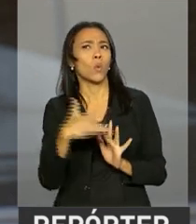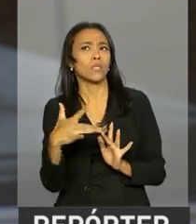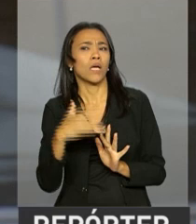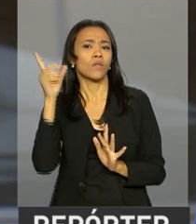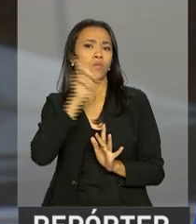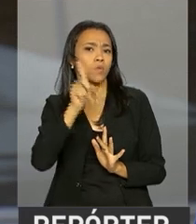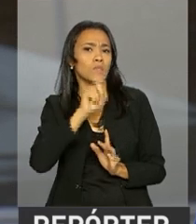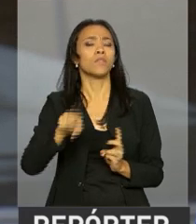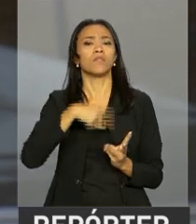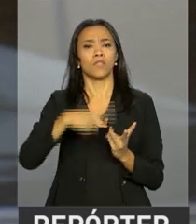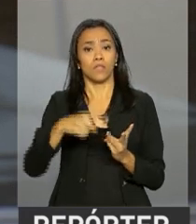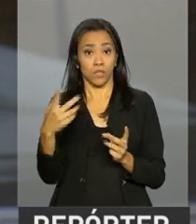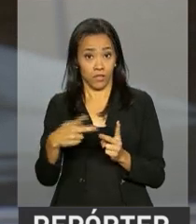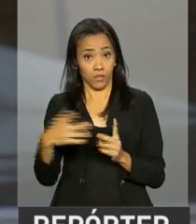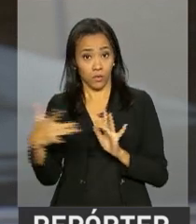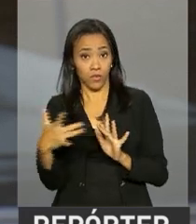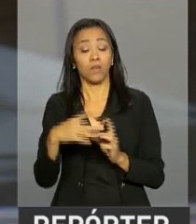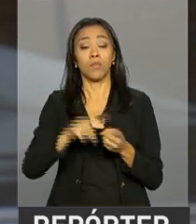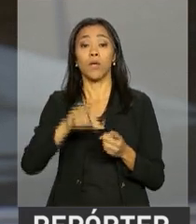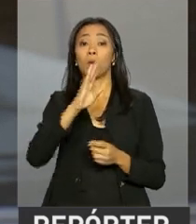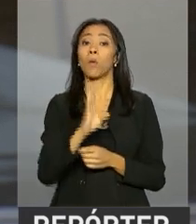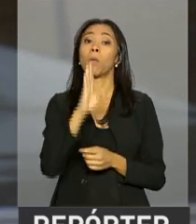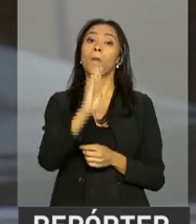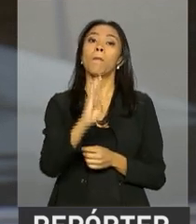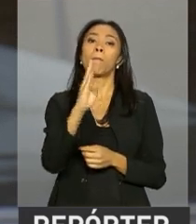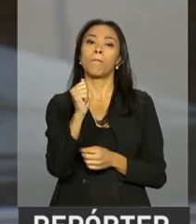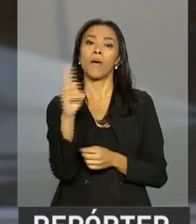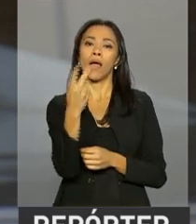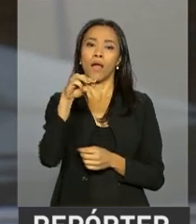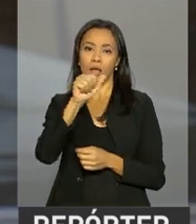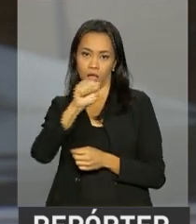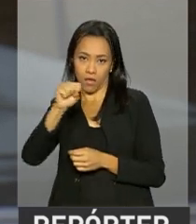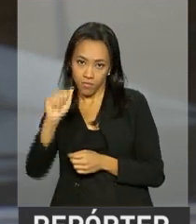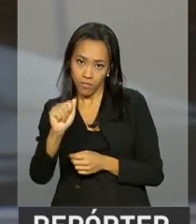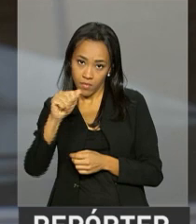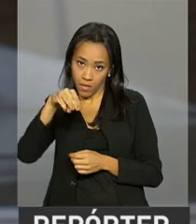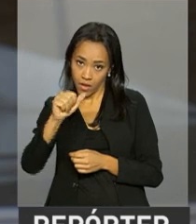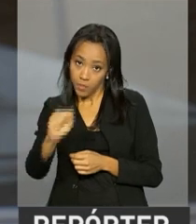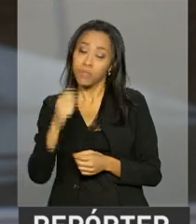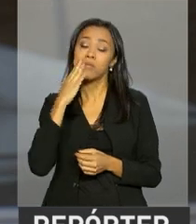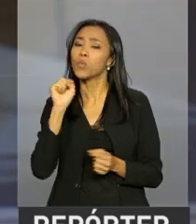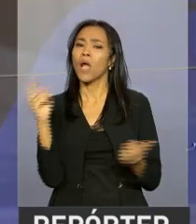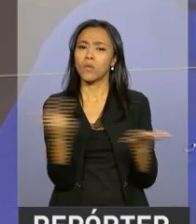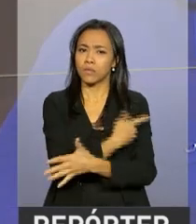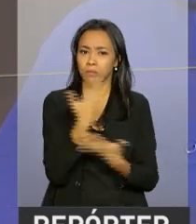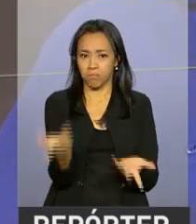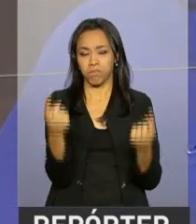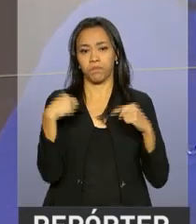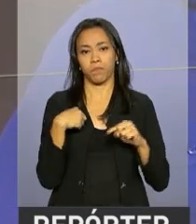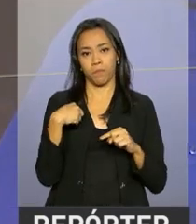Estados Unidos e também com os familiares desses brasileiros desaparecidos que procuraram auxílio. Leandro, é com você. Obrigado,